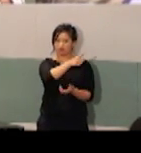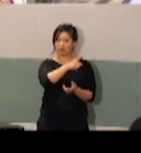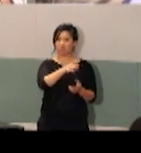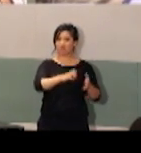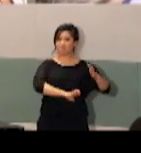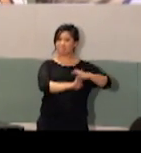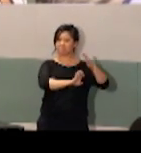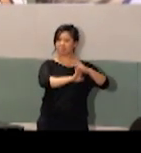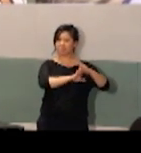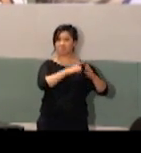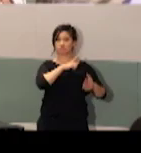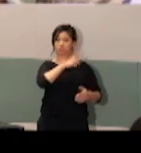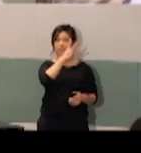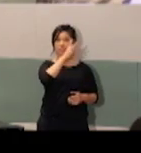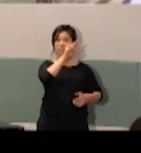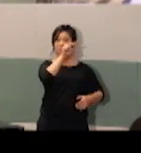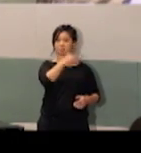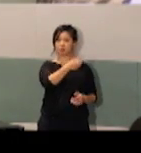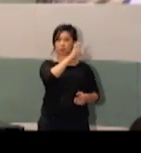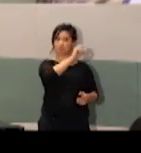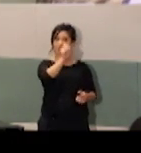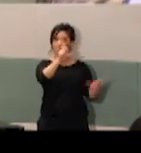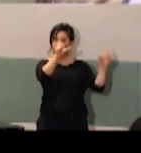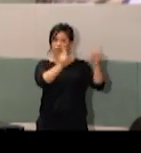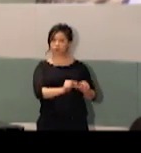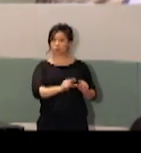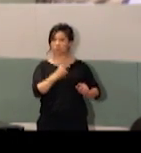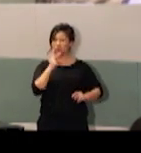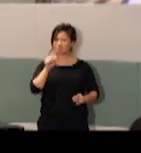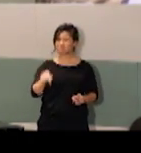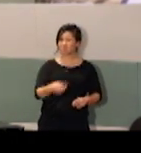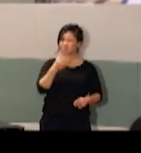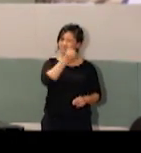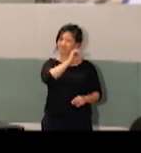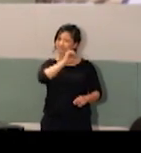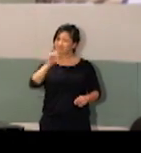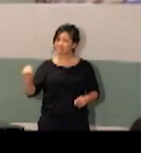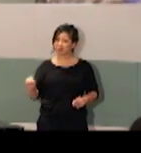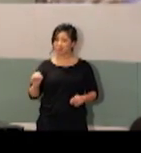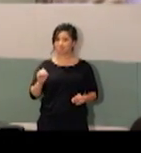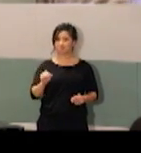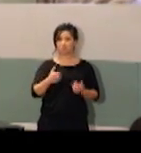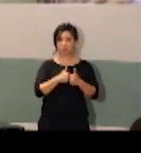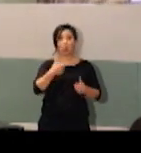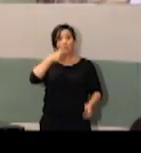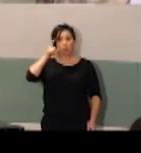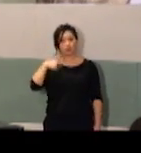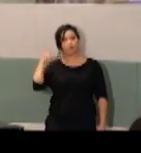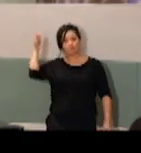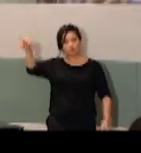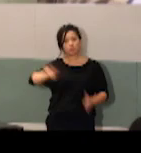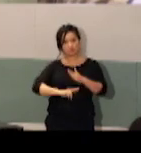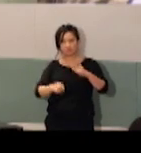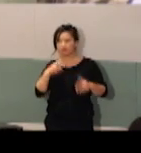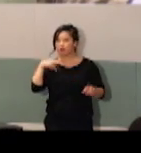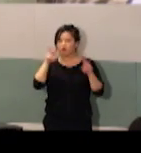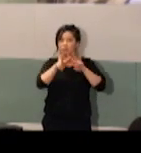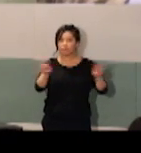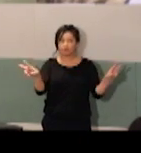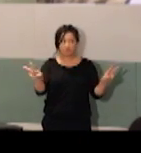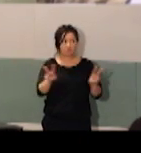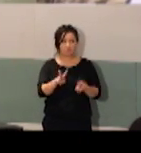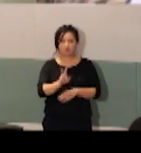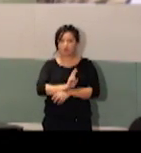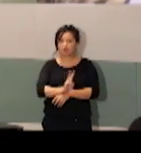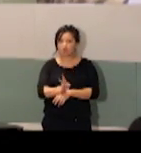para 2.600 ônibus. Eu fui à rodoviária ontem. Está um caos. Eu estou preocupado